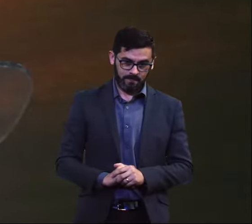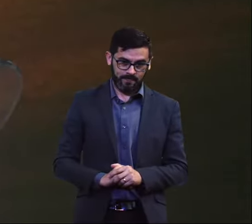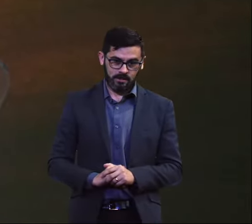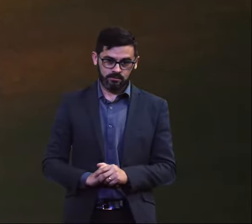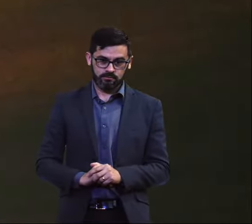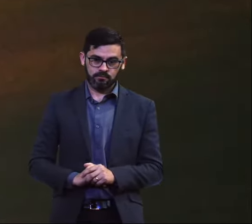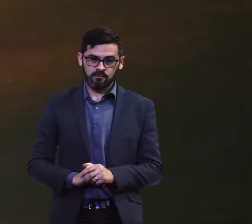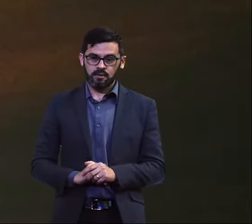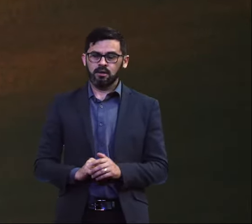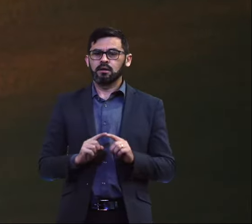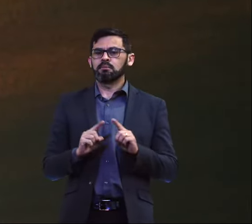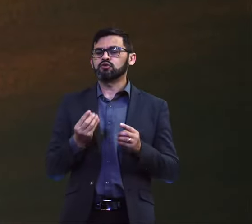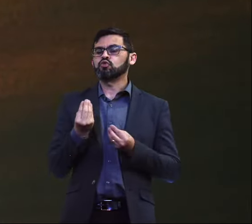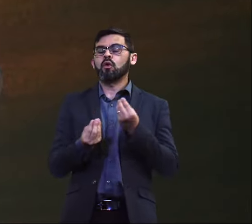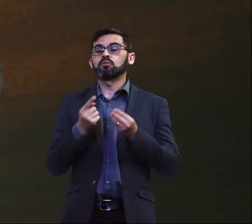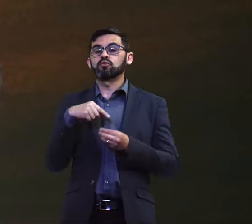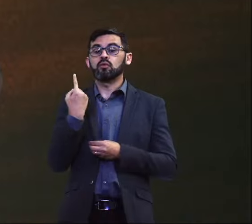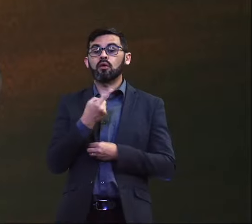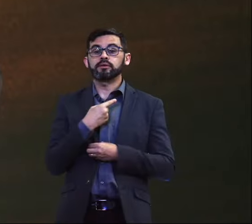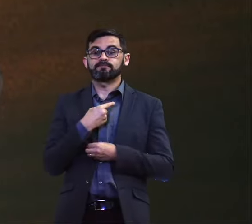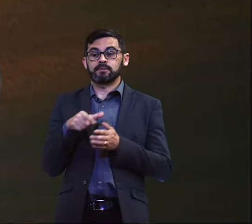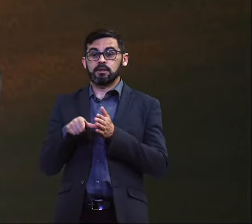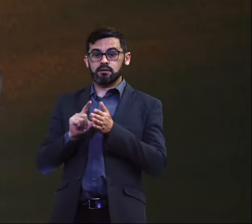Mas como a gente se prepara